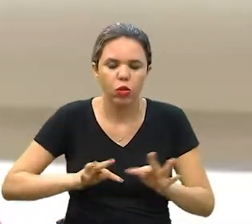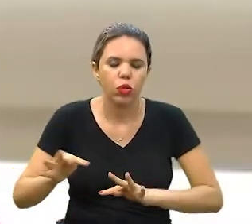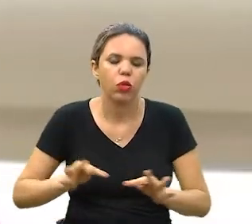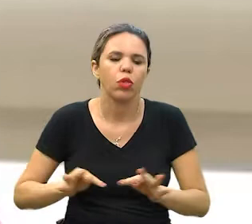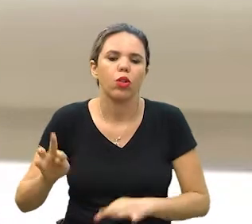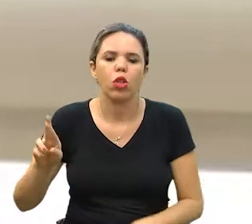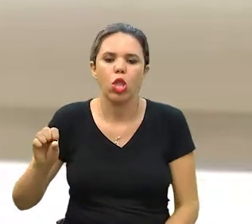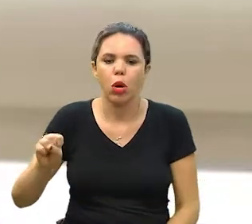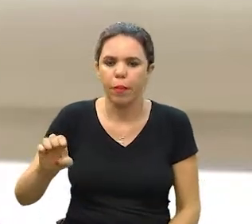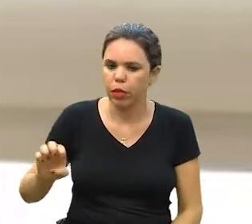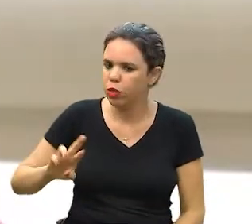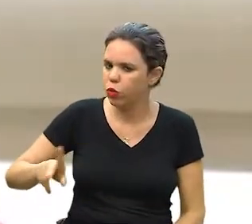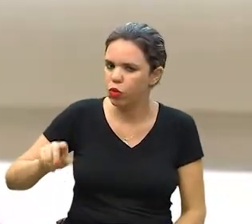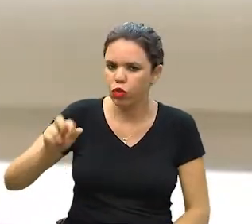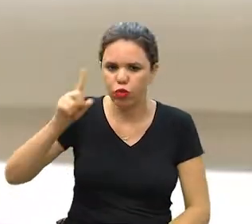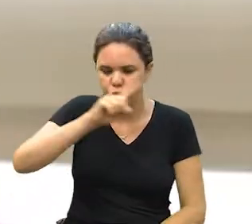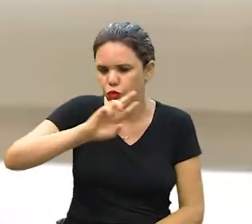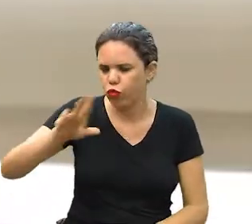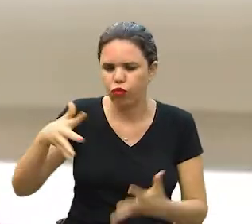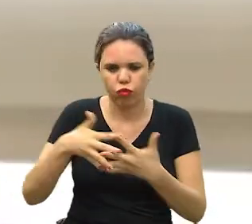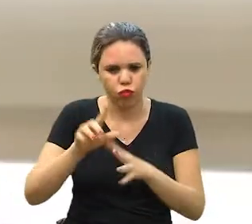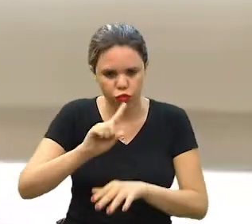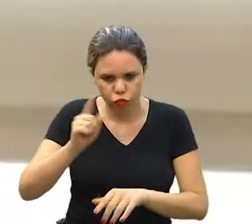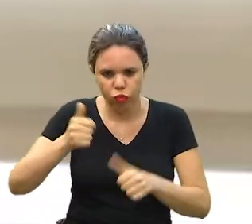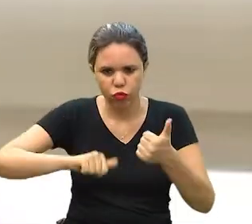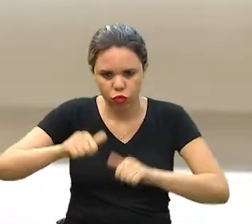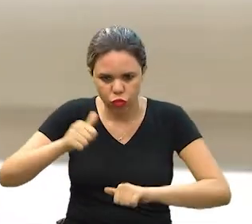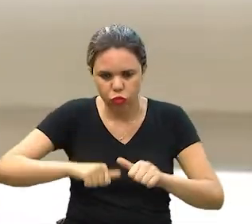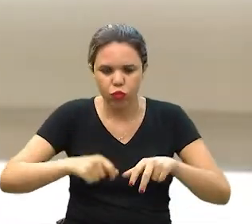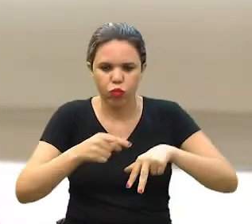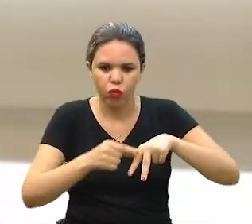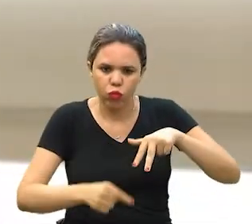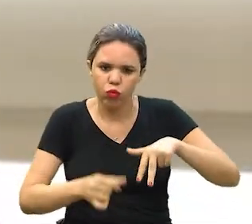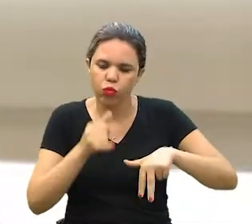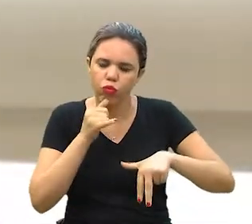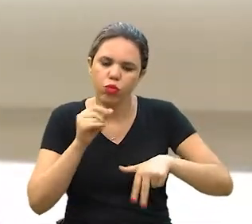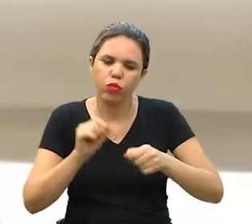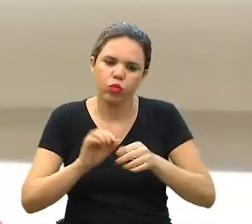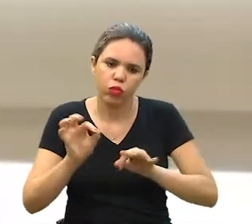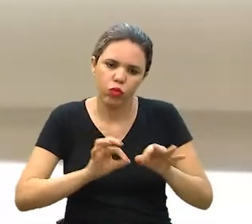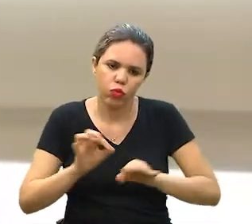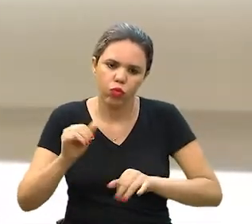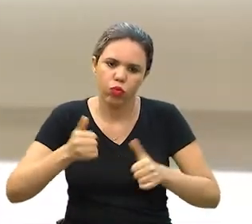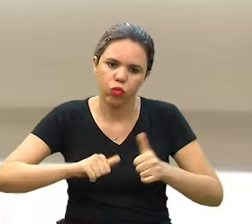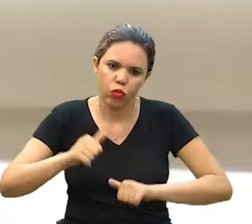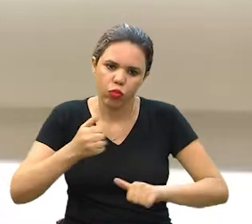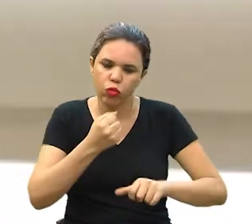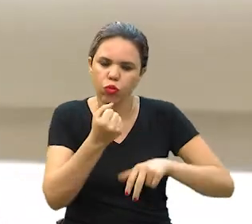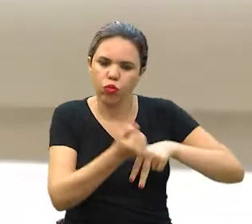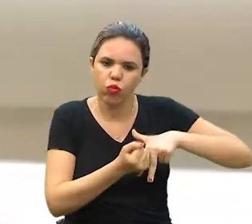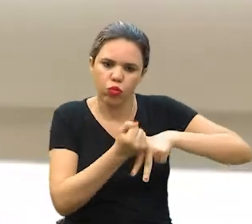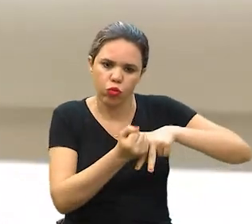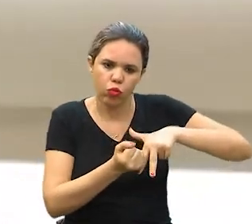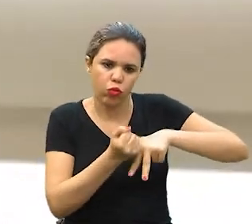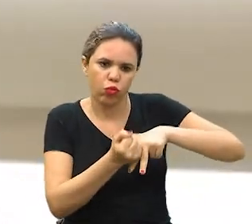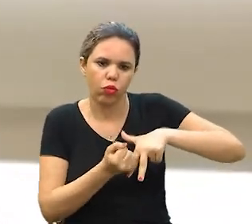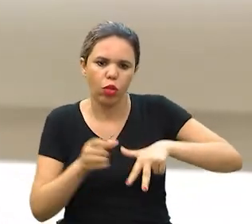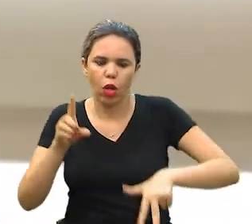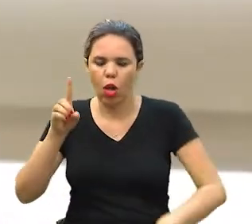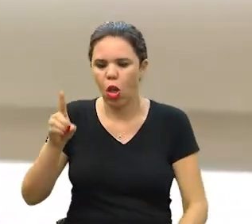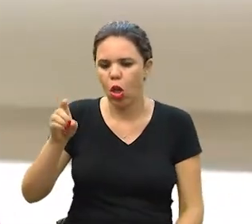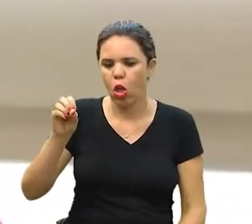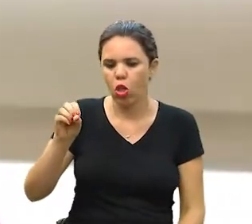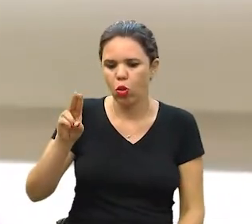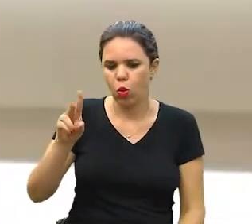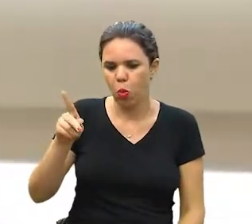da trombose não é difícil, não é complexo. Trombose numa perna é feito com um diagnóstico com ultrassom que é chamado